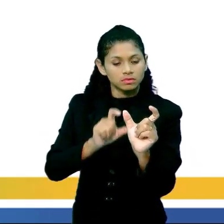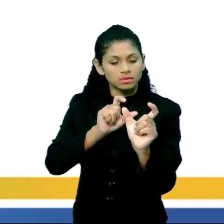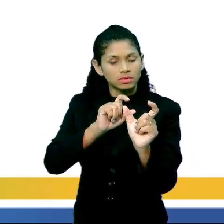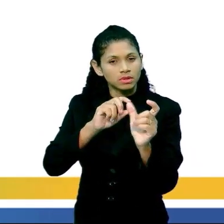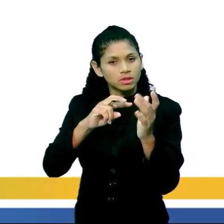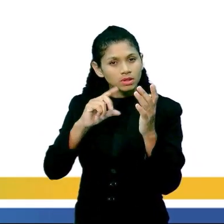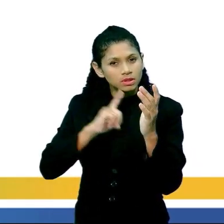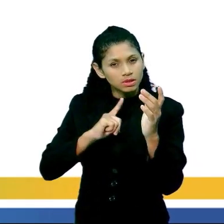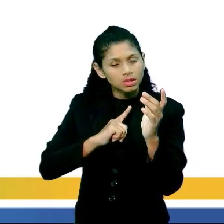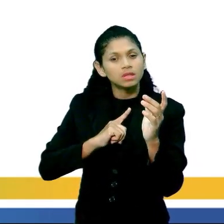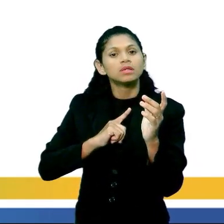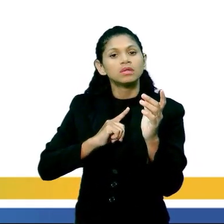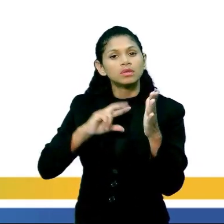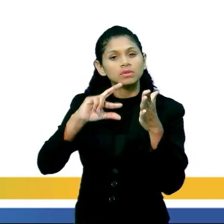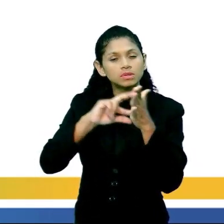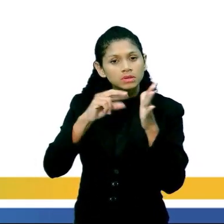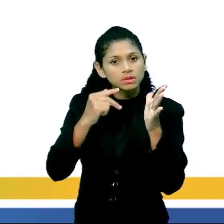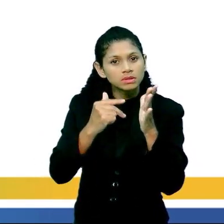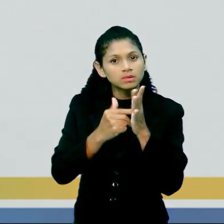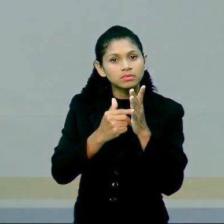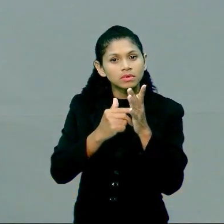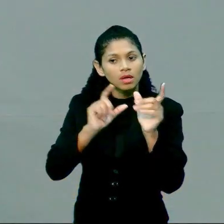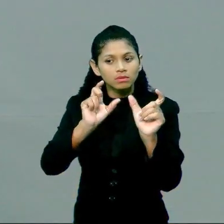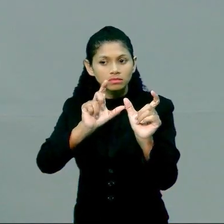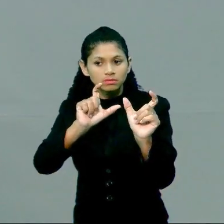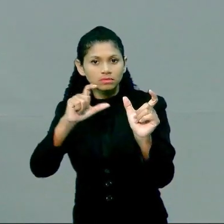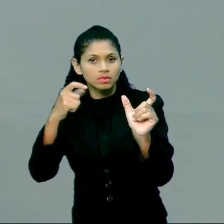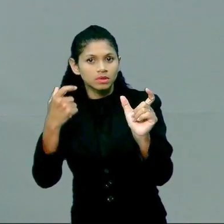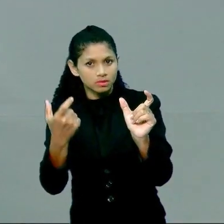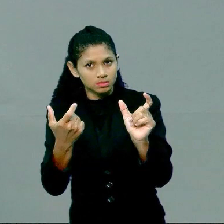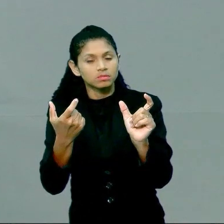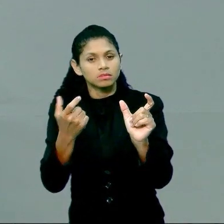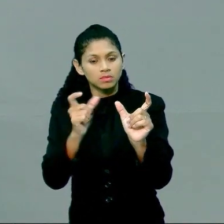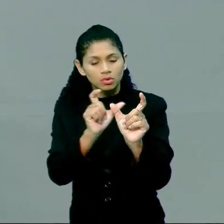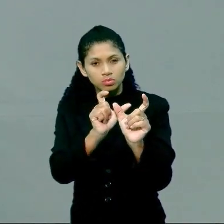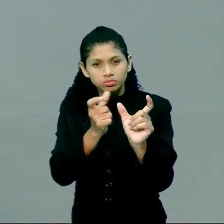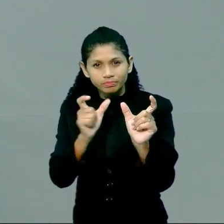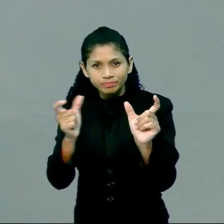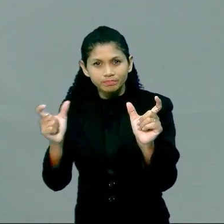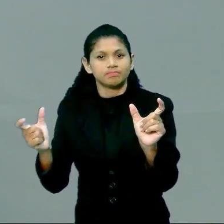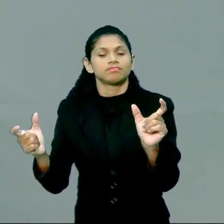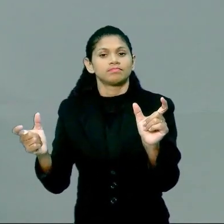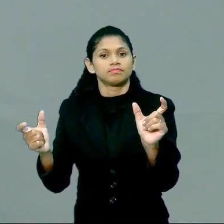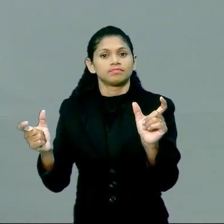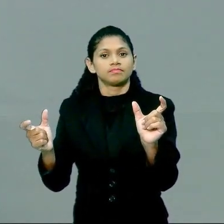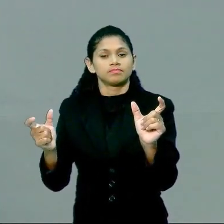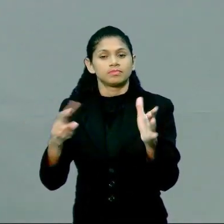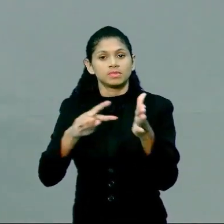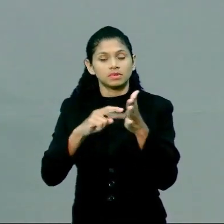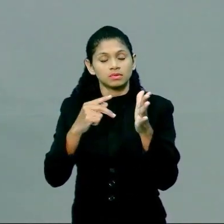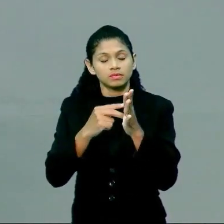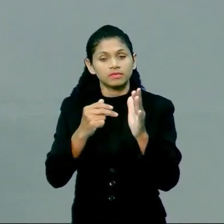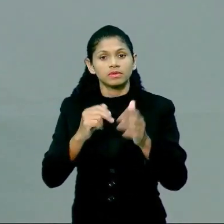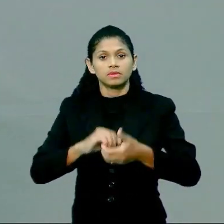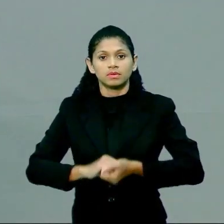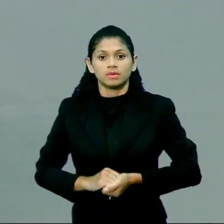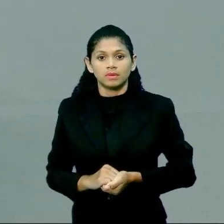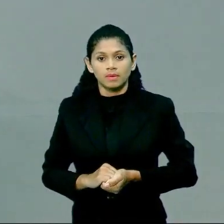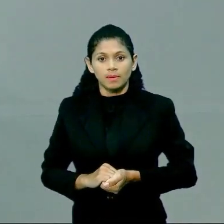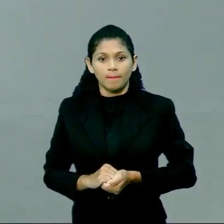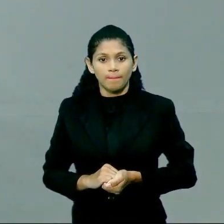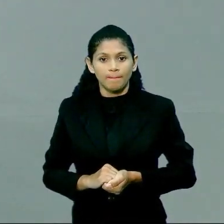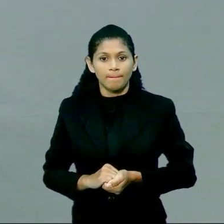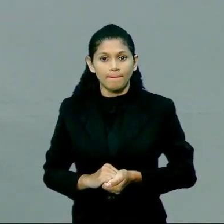têm um significado, né, e substitui por outro do mesmo significado, ou seja, mesmo valor semântico de significado, tá, galera? É sempre essa relação